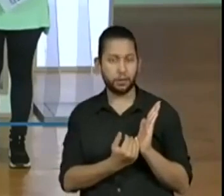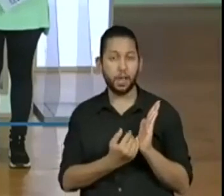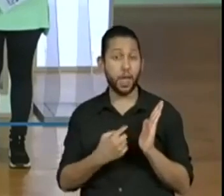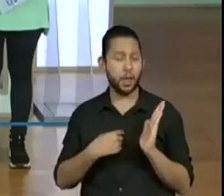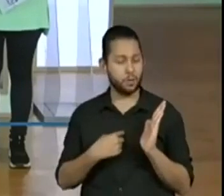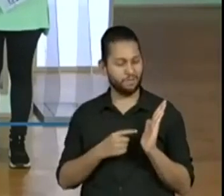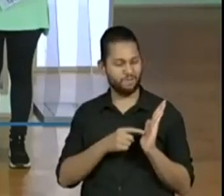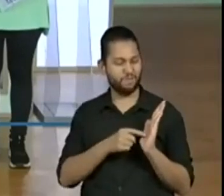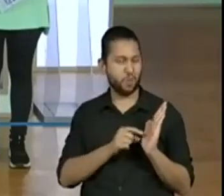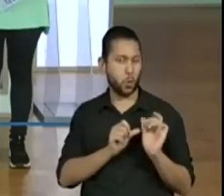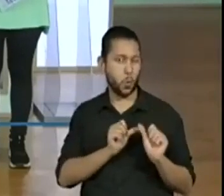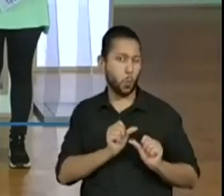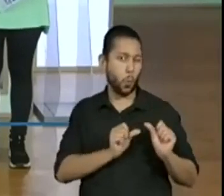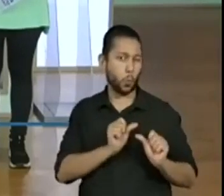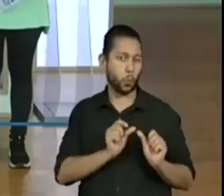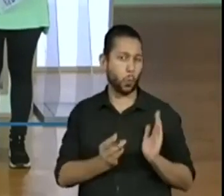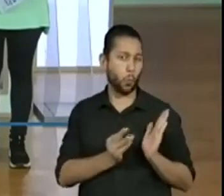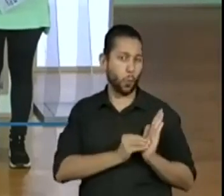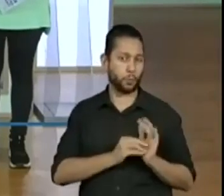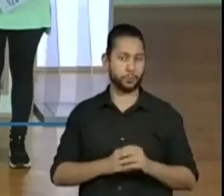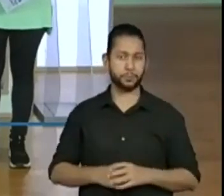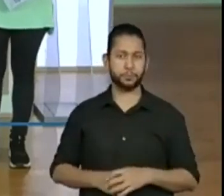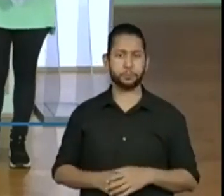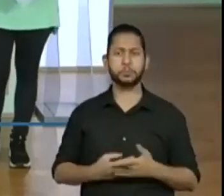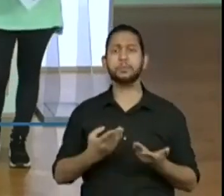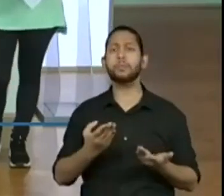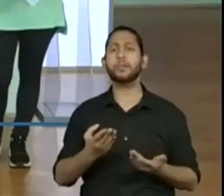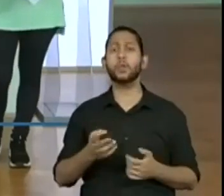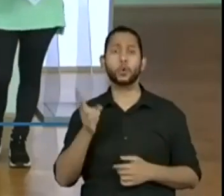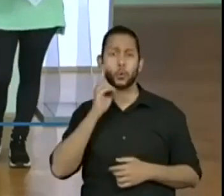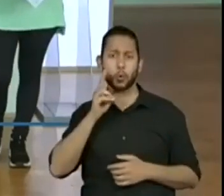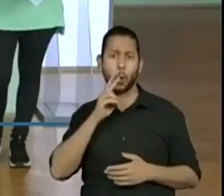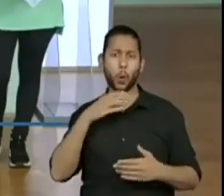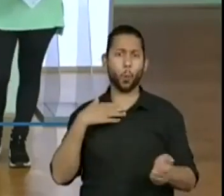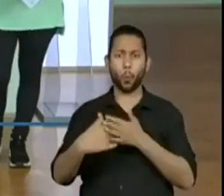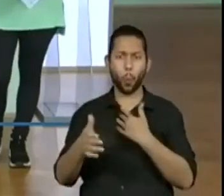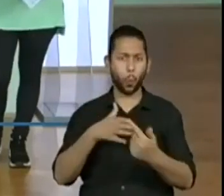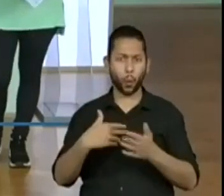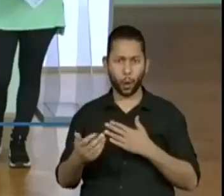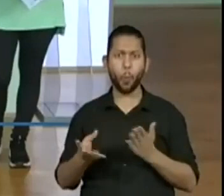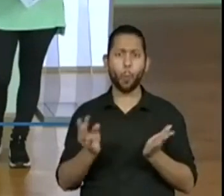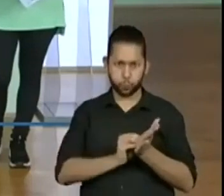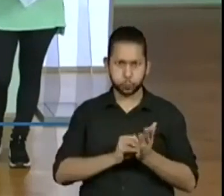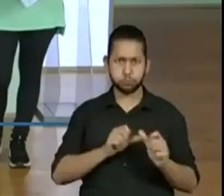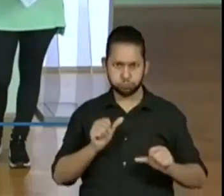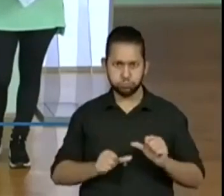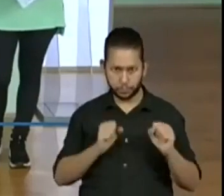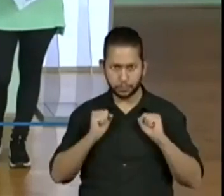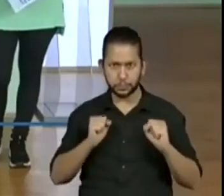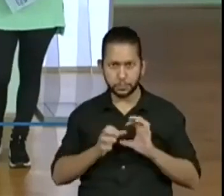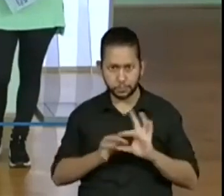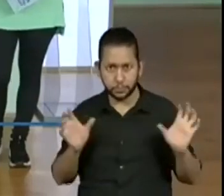Isso. Essas alterações, será que a gente pode fazer em qualquer parte da história? O que vocês acham?